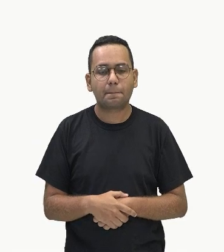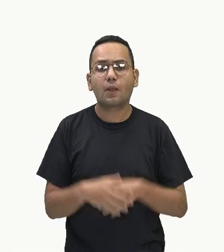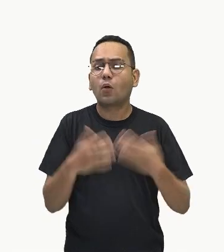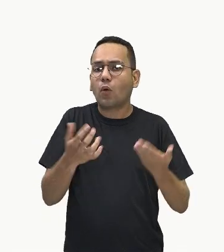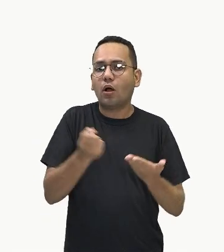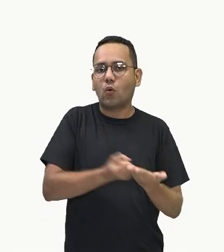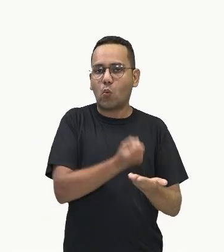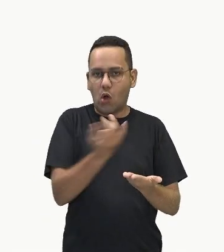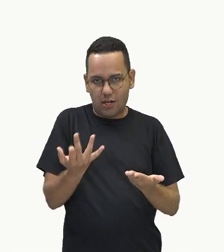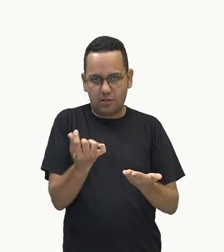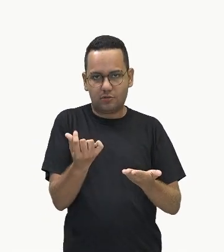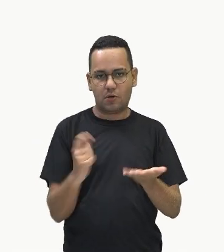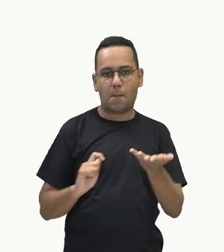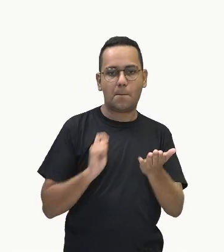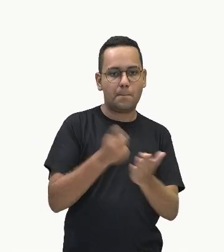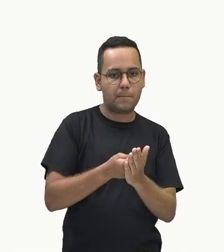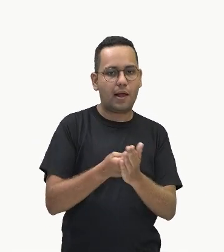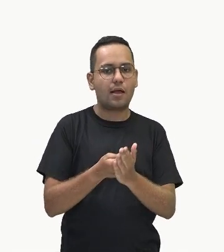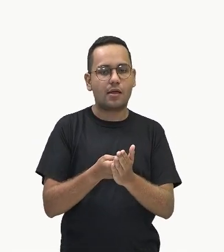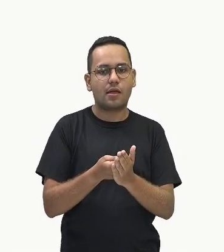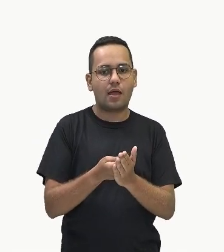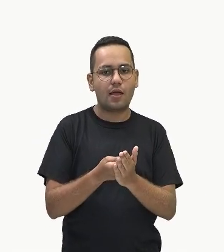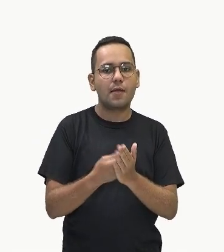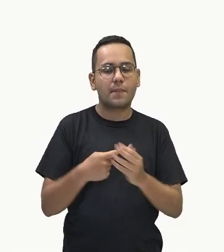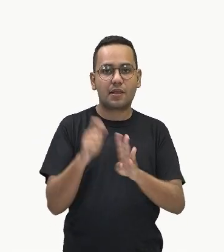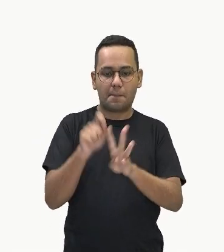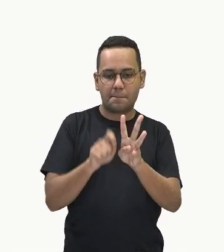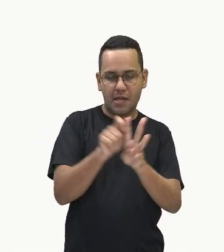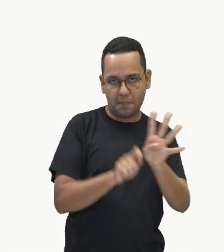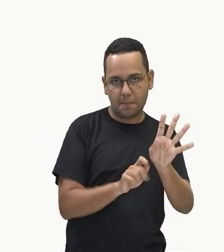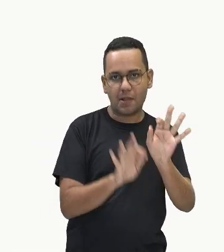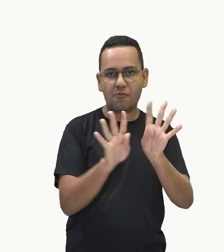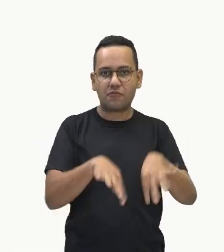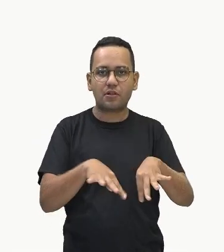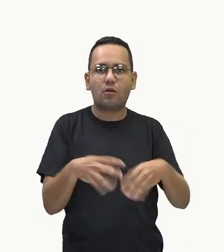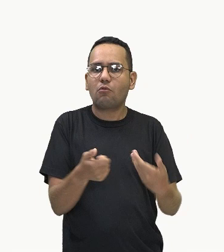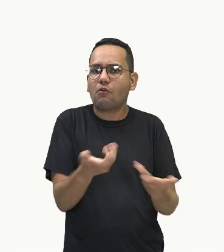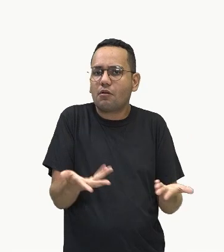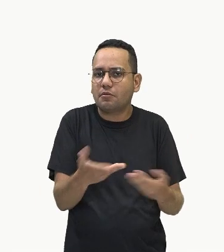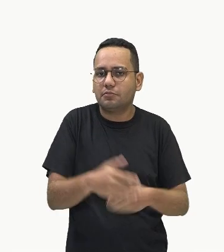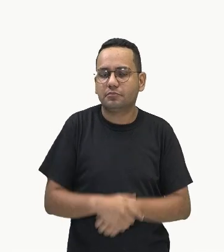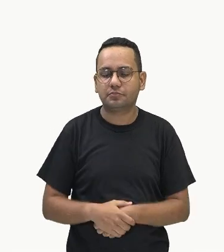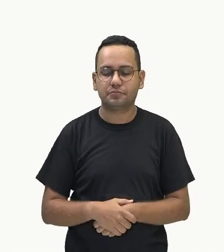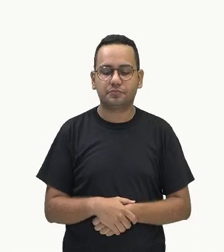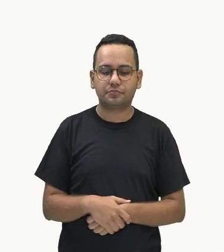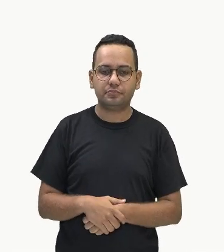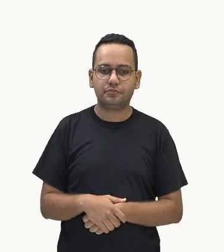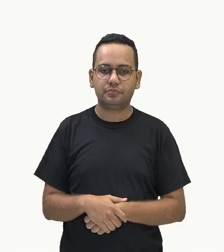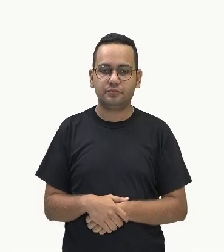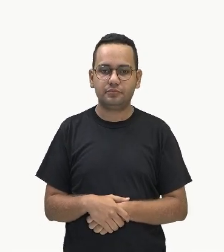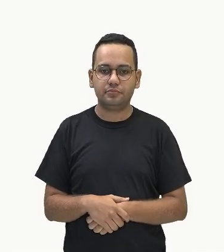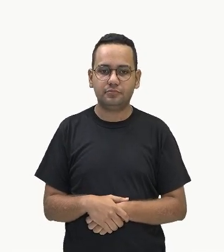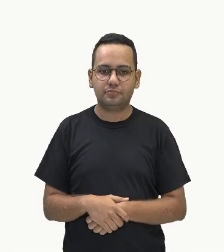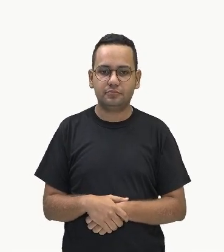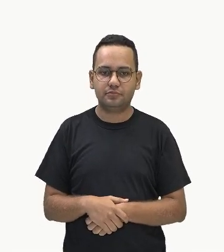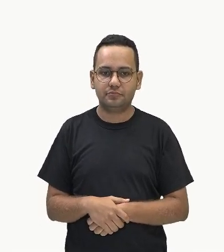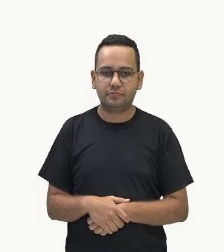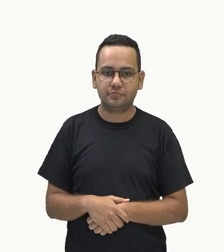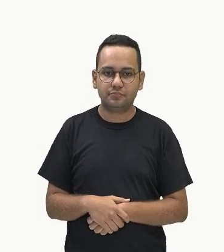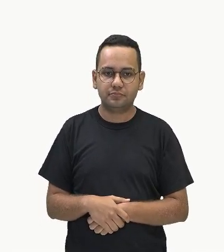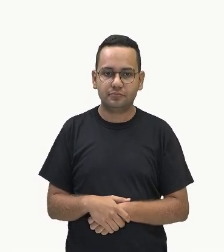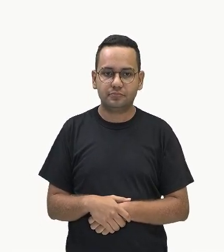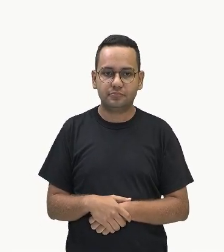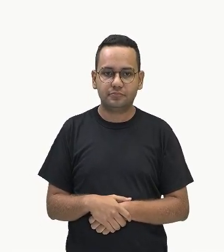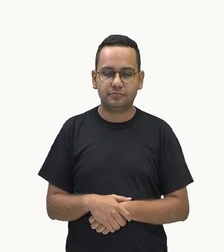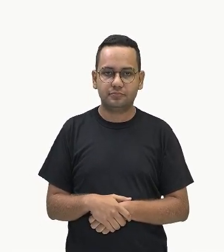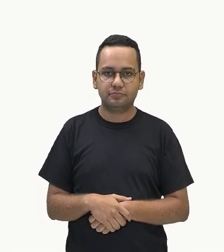pagar ao final dos 3 meses? Então, primeiro vamos decidir aqui o nosso